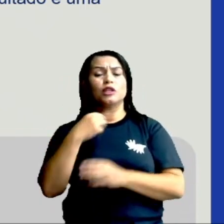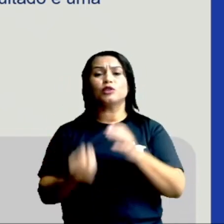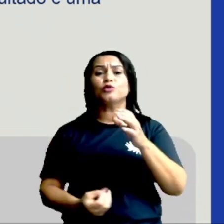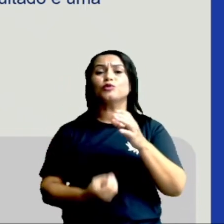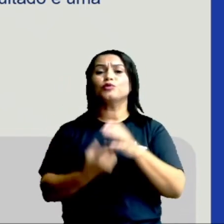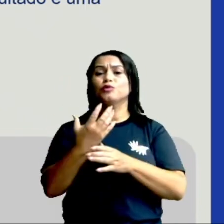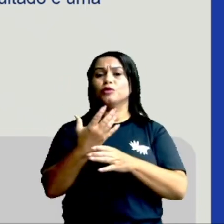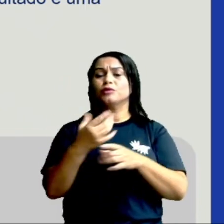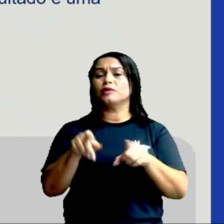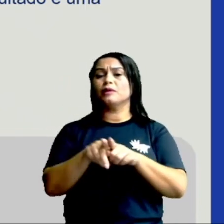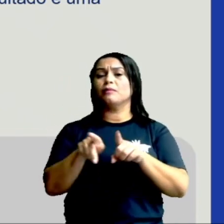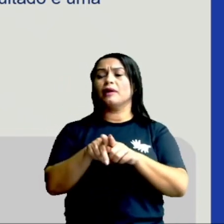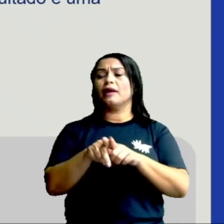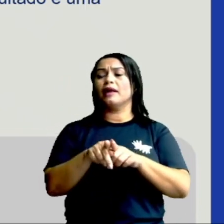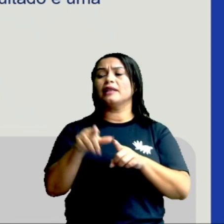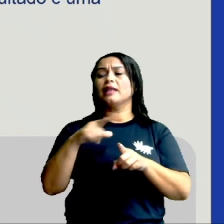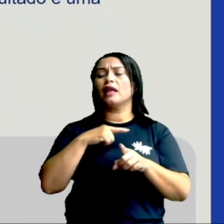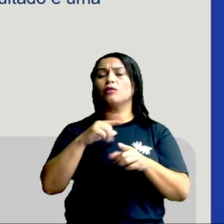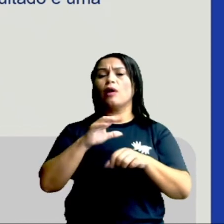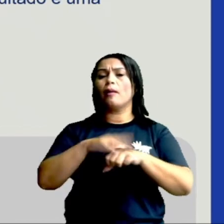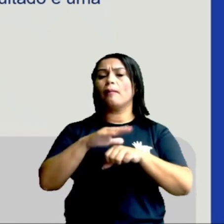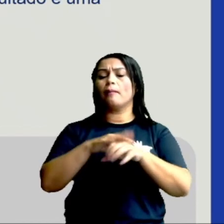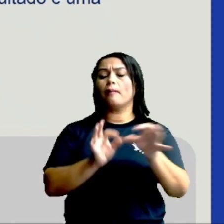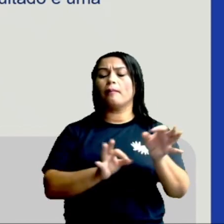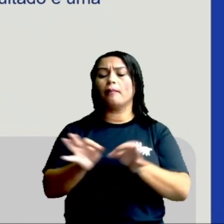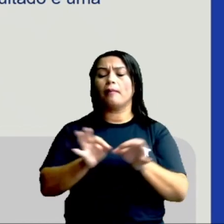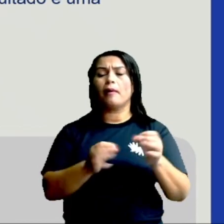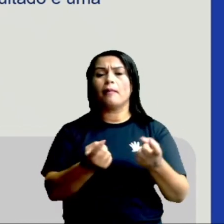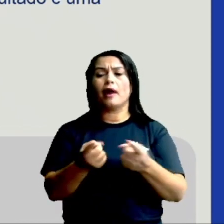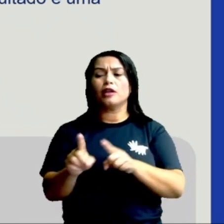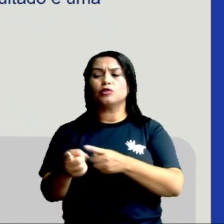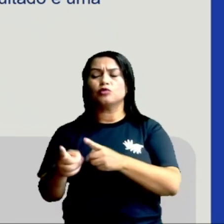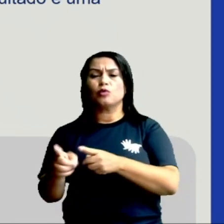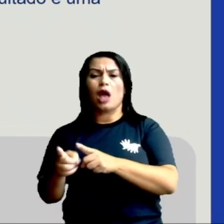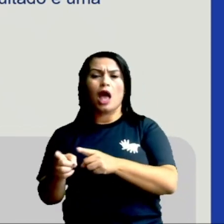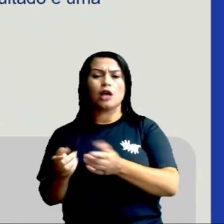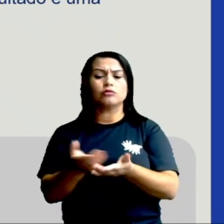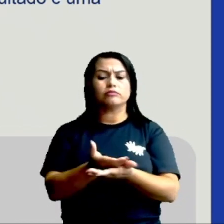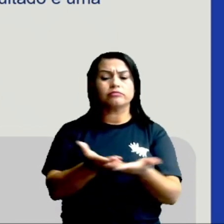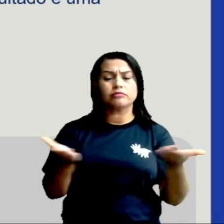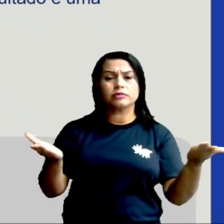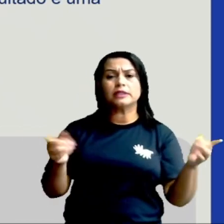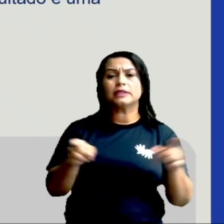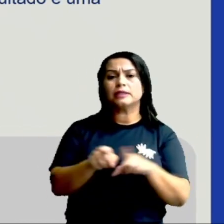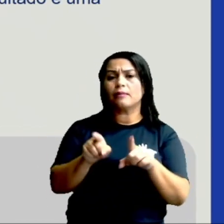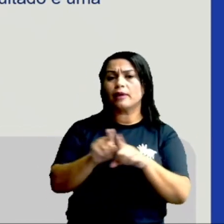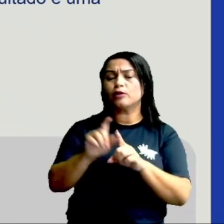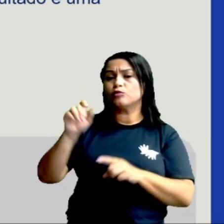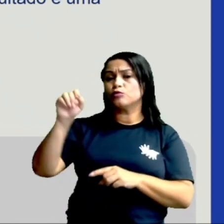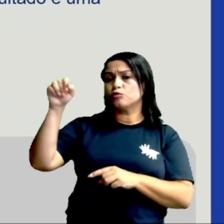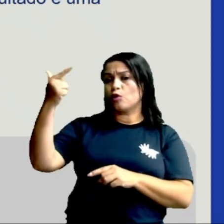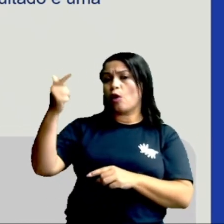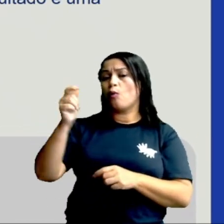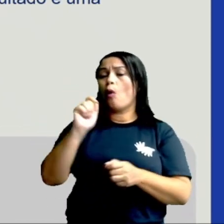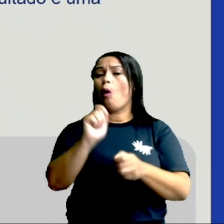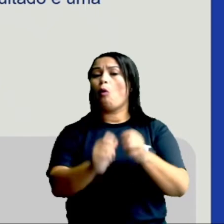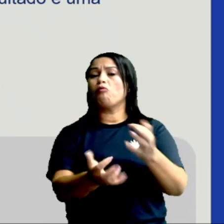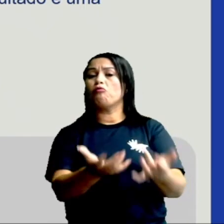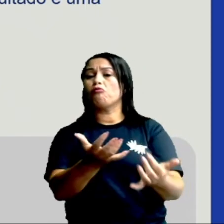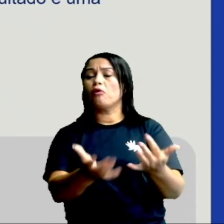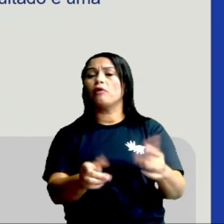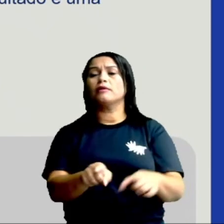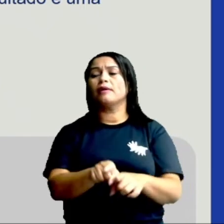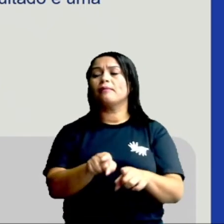do Pampa. O preparo do churrasco pode ser feito em uma churrasqueira ou no próprio solo. Tipo de